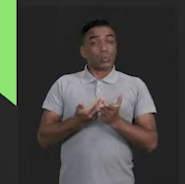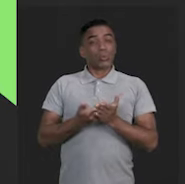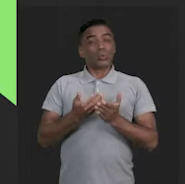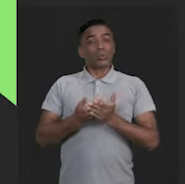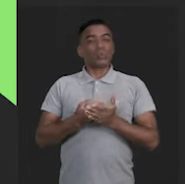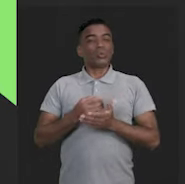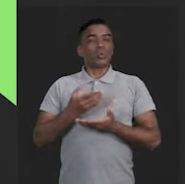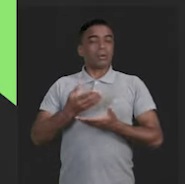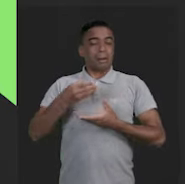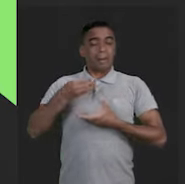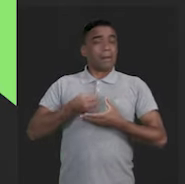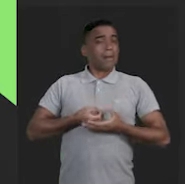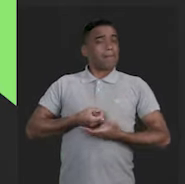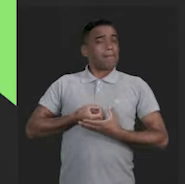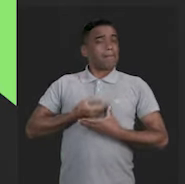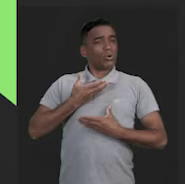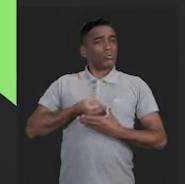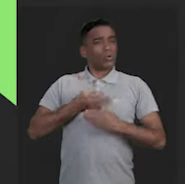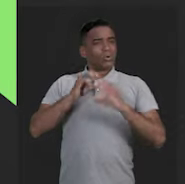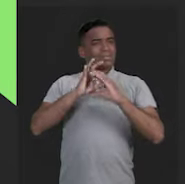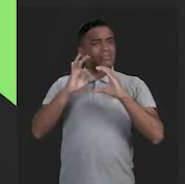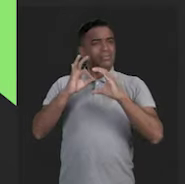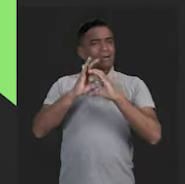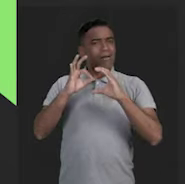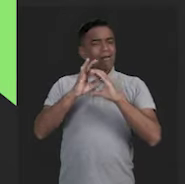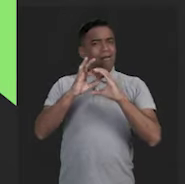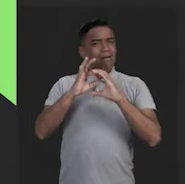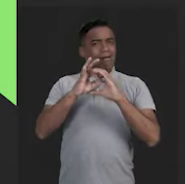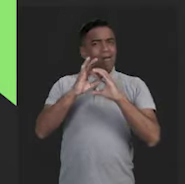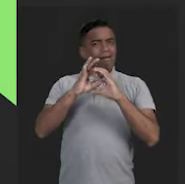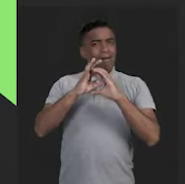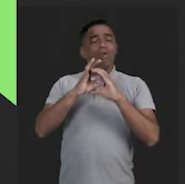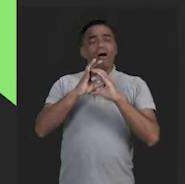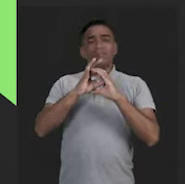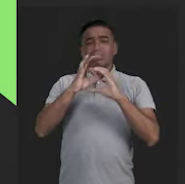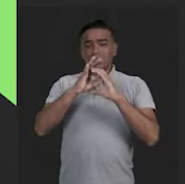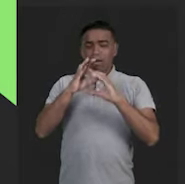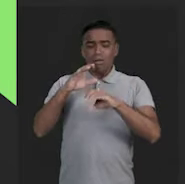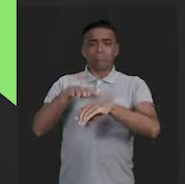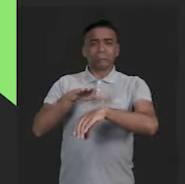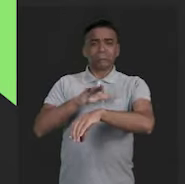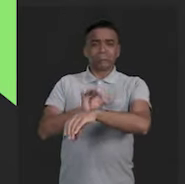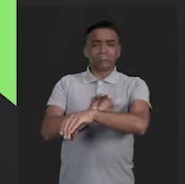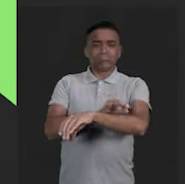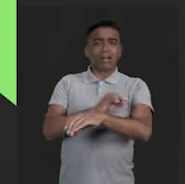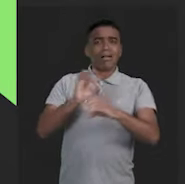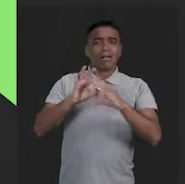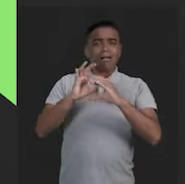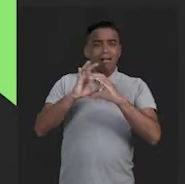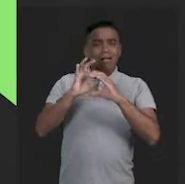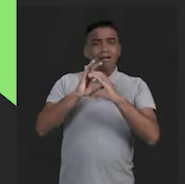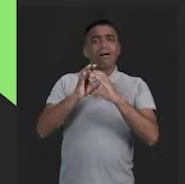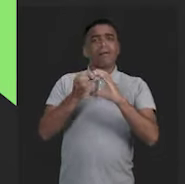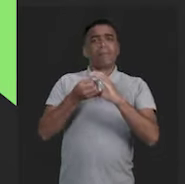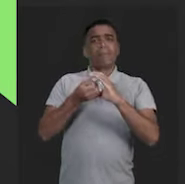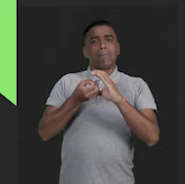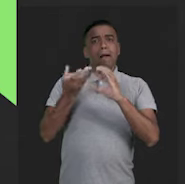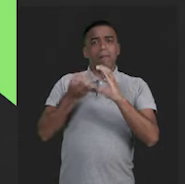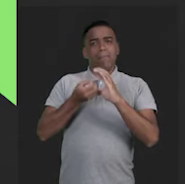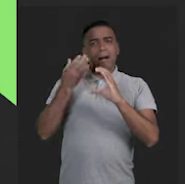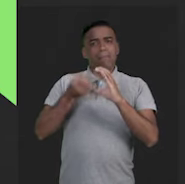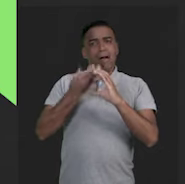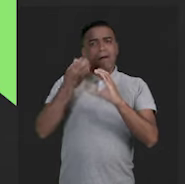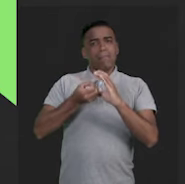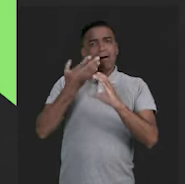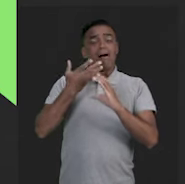são produzidas pelas nossas células, ou seja, a nossa célula trabalha, realiza o seu metabolismo e tudo aquilo que ela